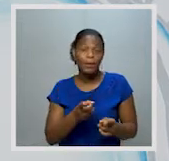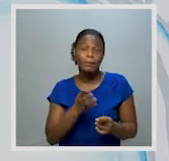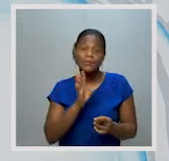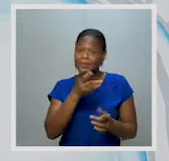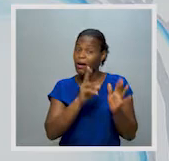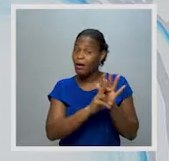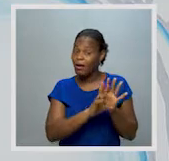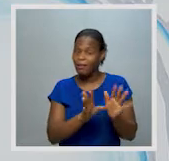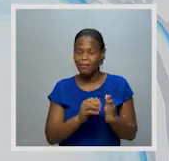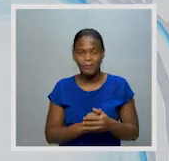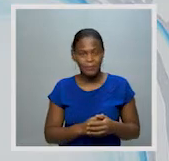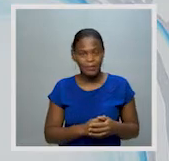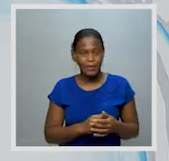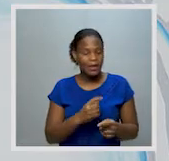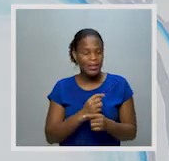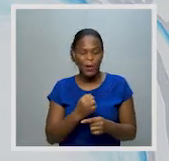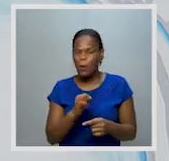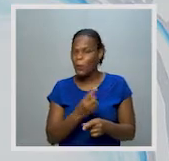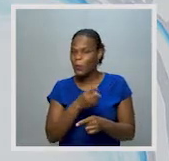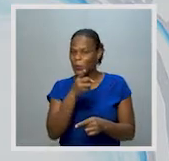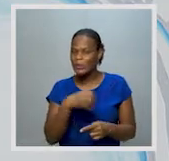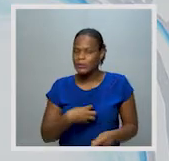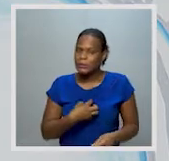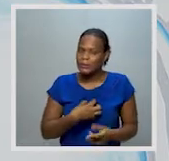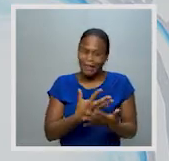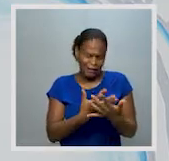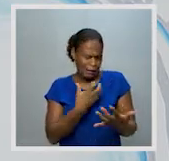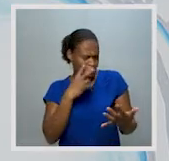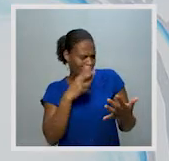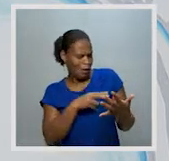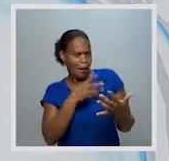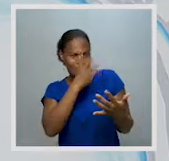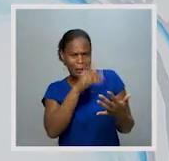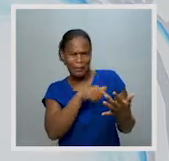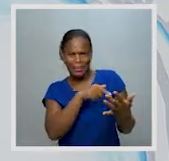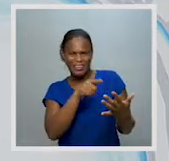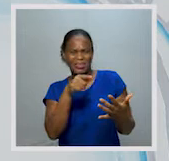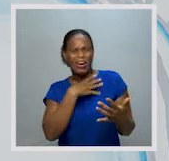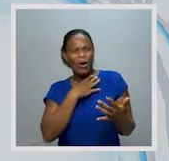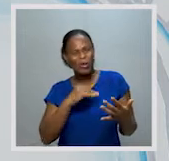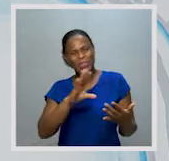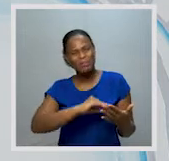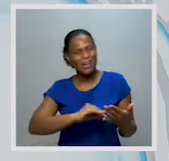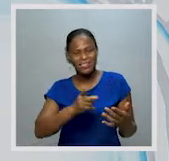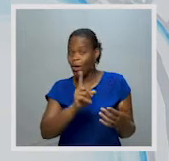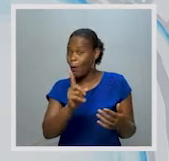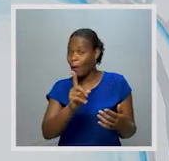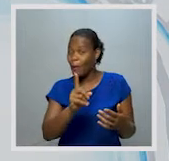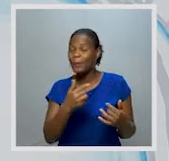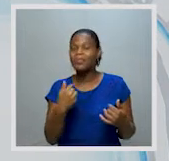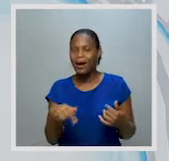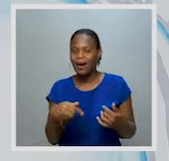aplicar as regras. Não se trata porque você se sente atraído para aplicar isso, você gosta, quer aplicar.